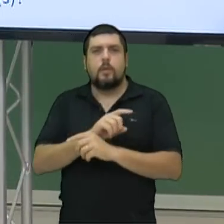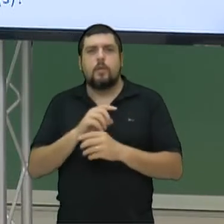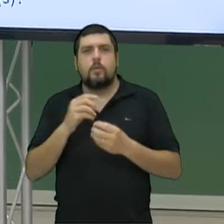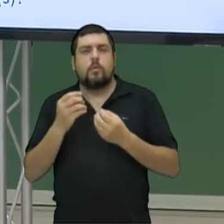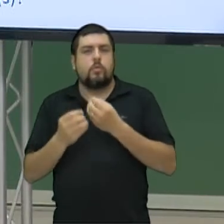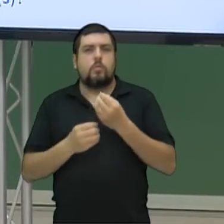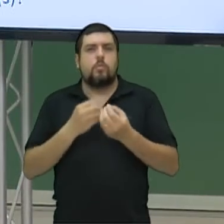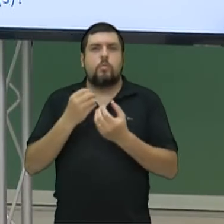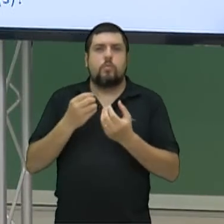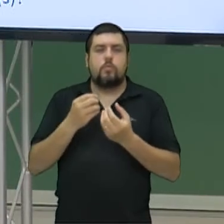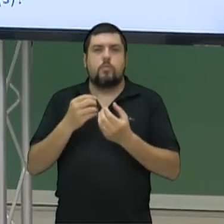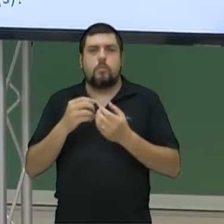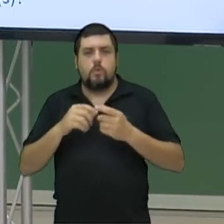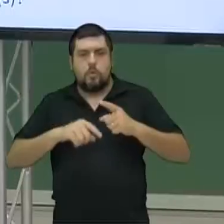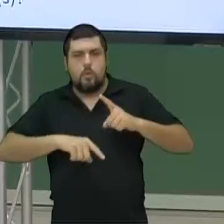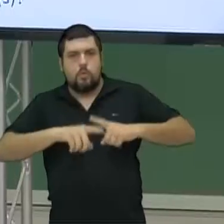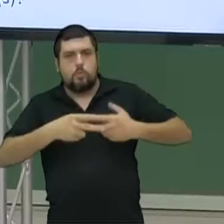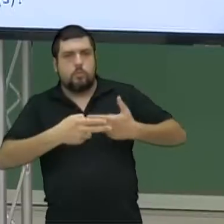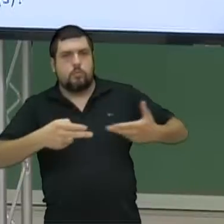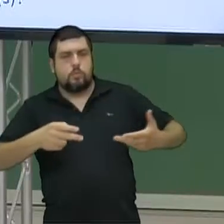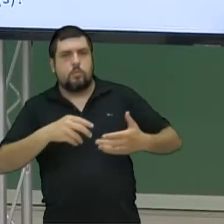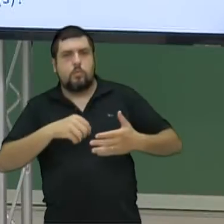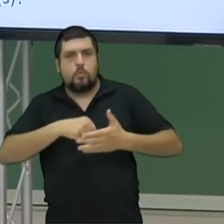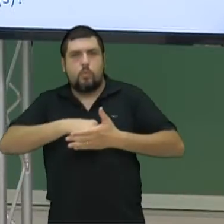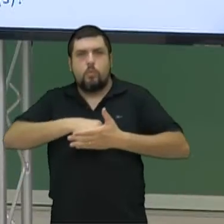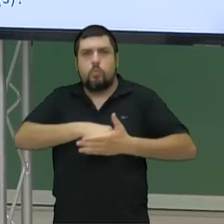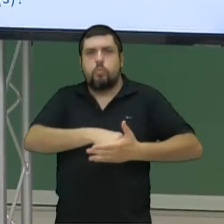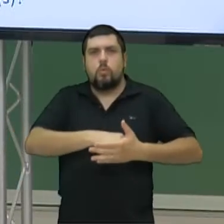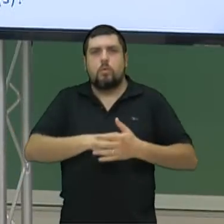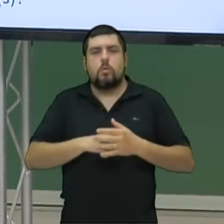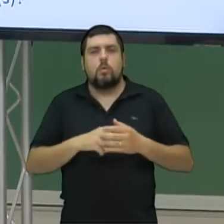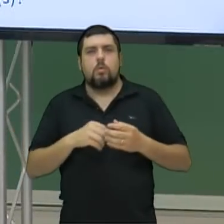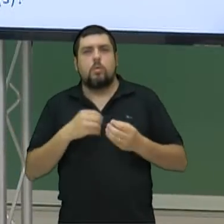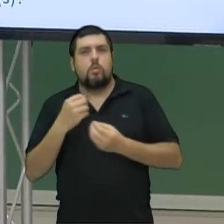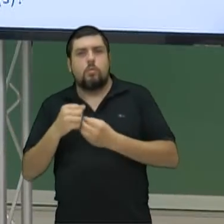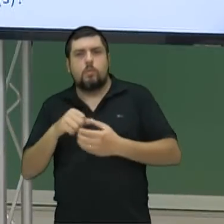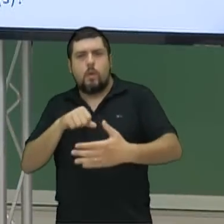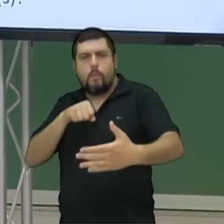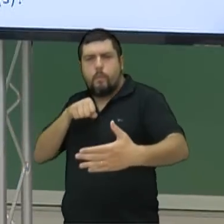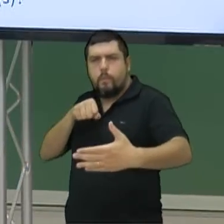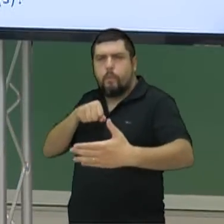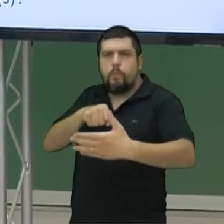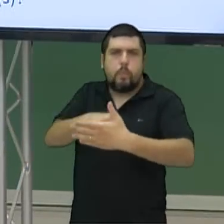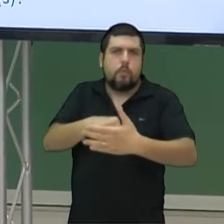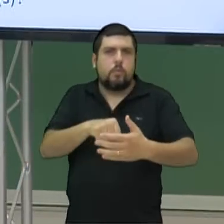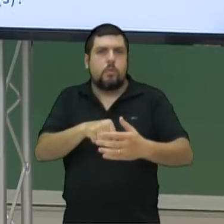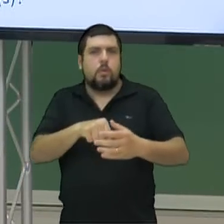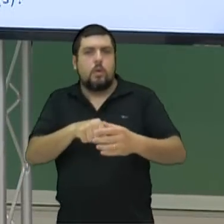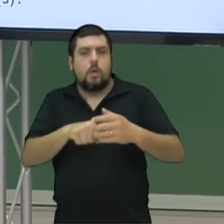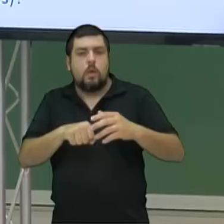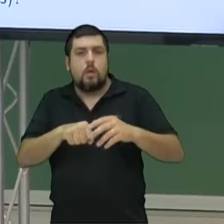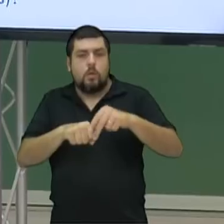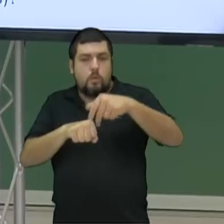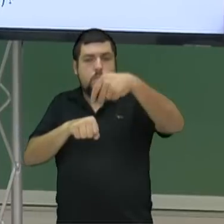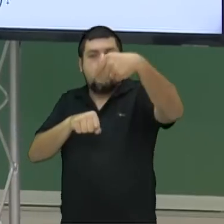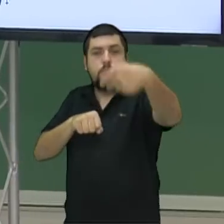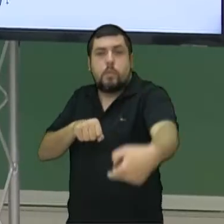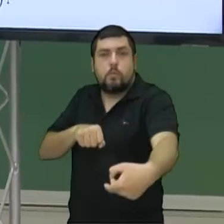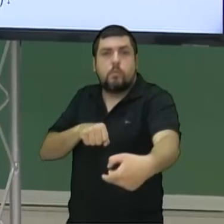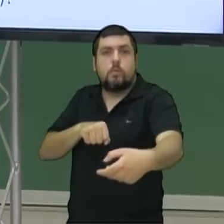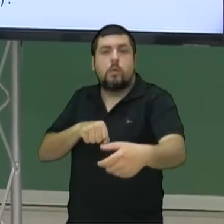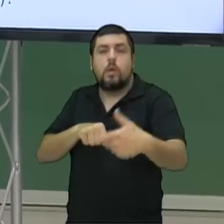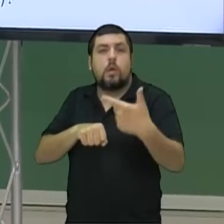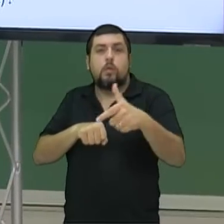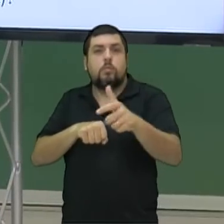sobre o próprio corpo. Né? No caso, o boxeador adversário irá cair. Não existe uma reação do corpo sobre ela. Ou seja, o pulso